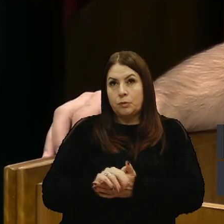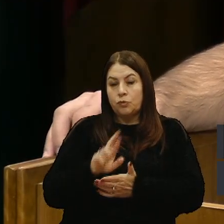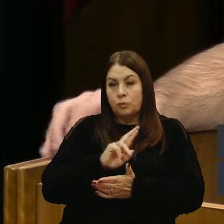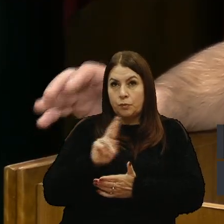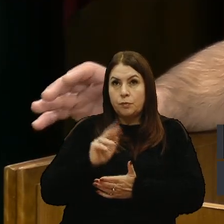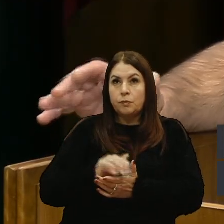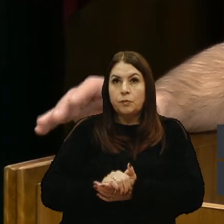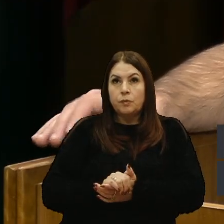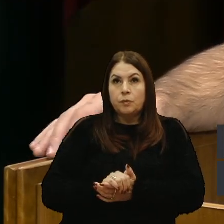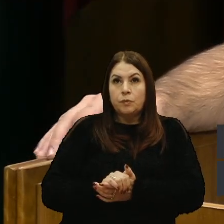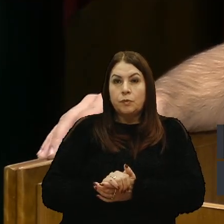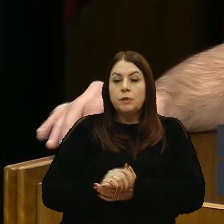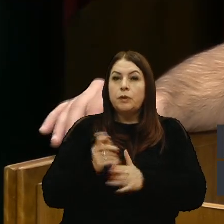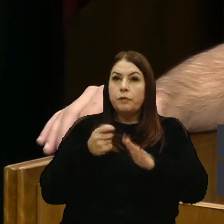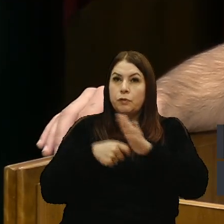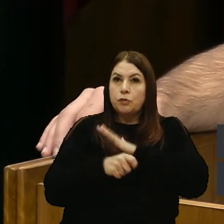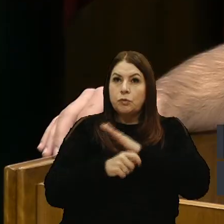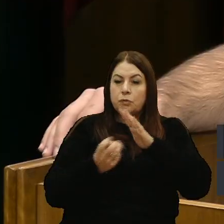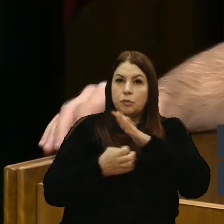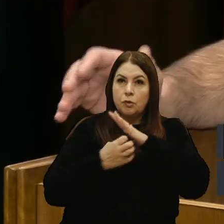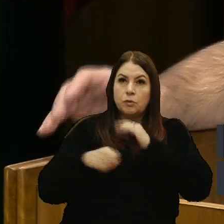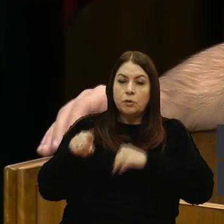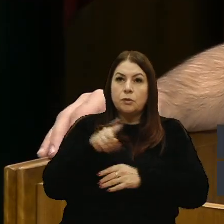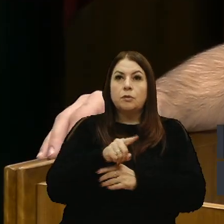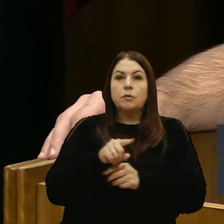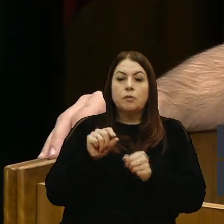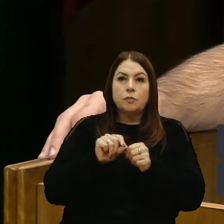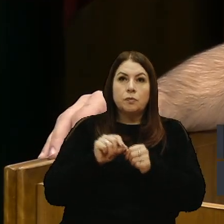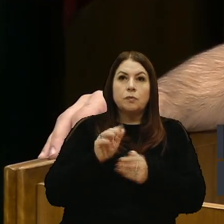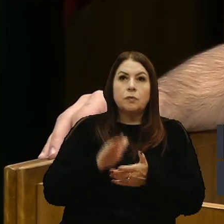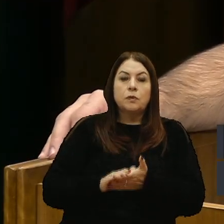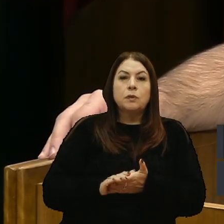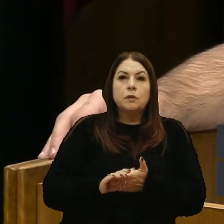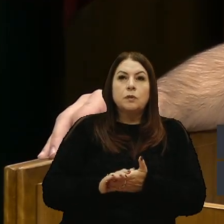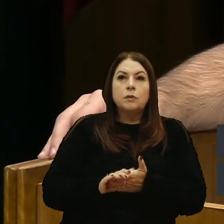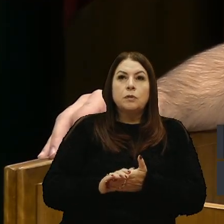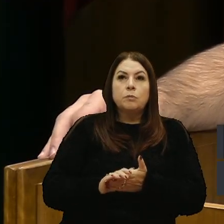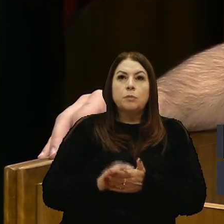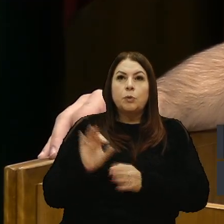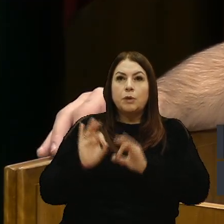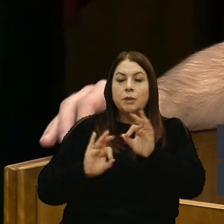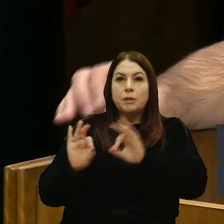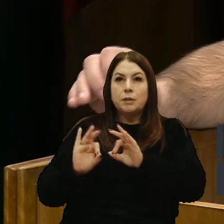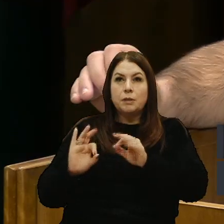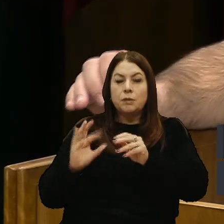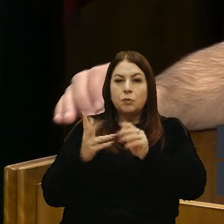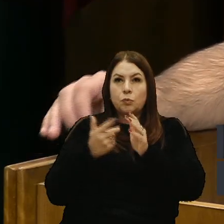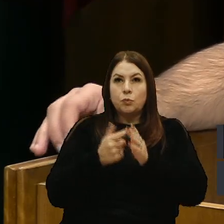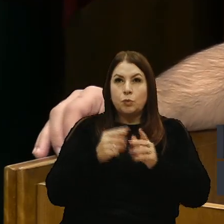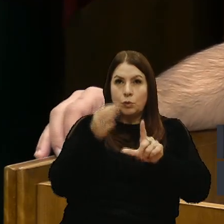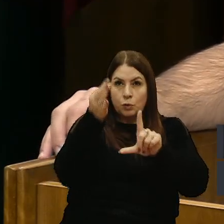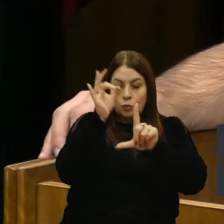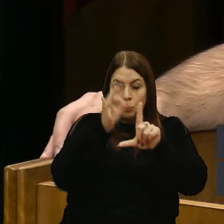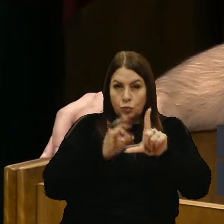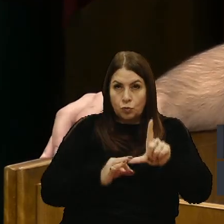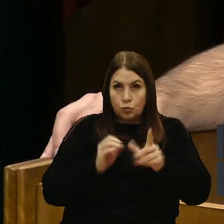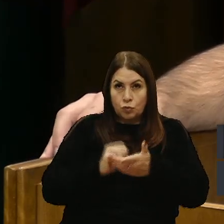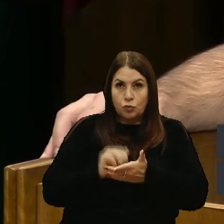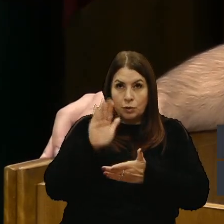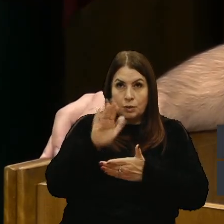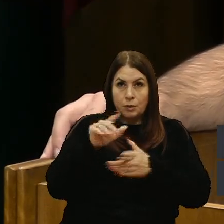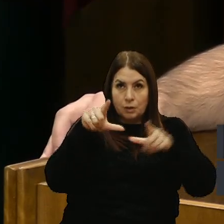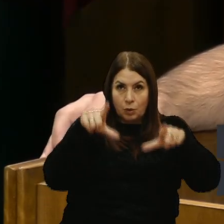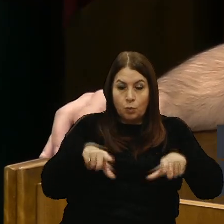reais será o investimento que a empresa fará para realocar toda a sua logística